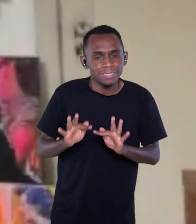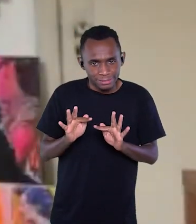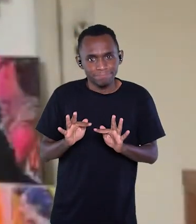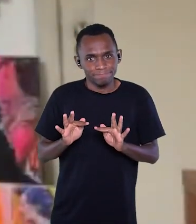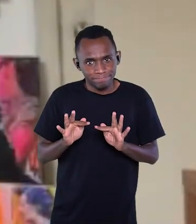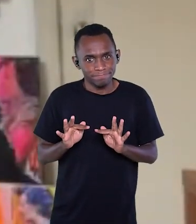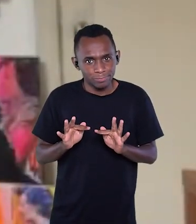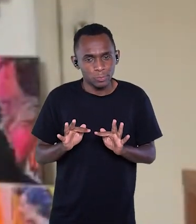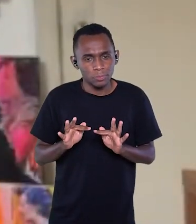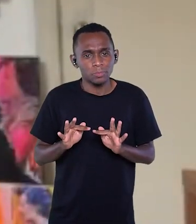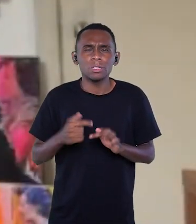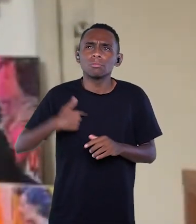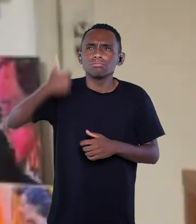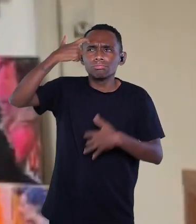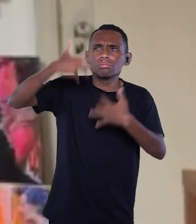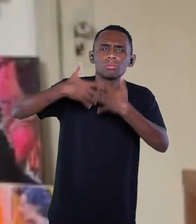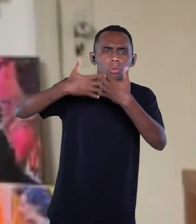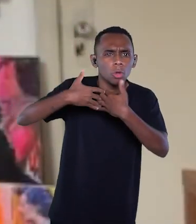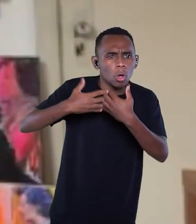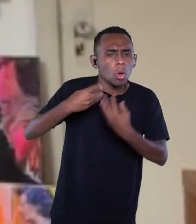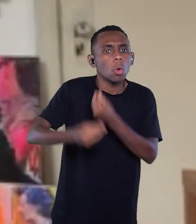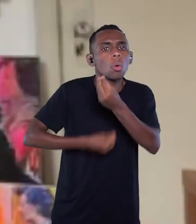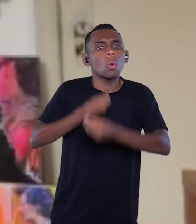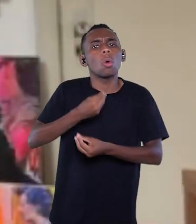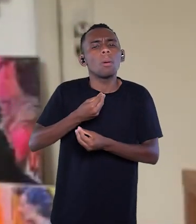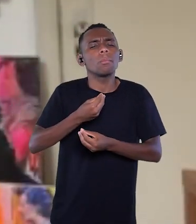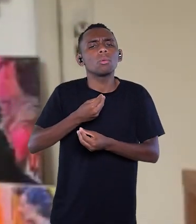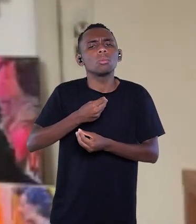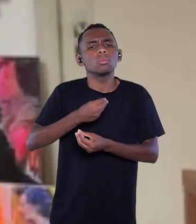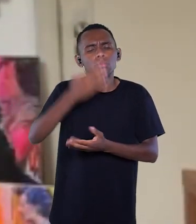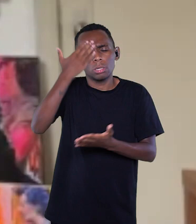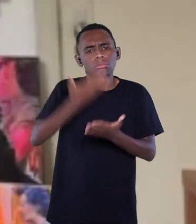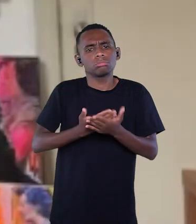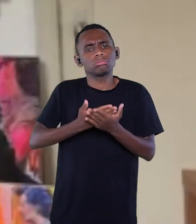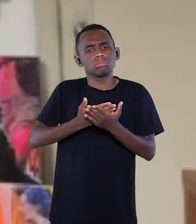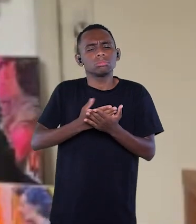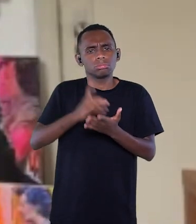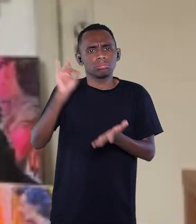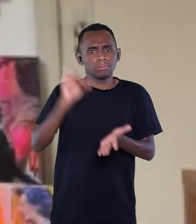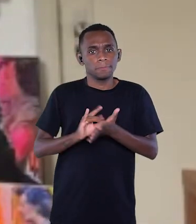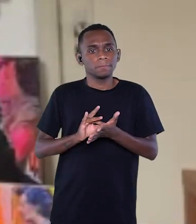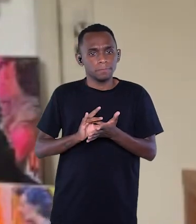coisa que eu fico pensando que é também um reconhecimento,